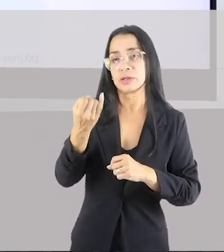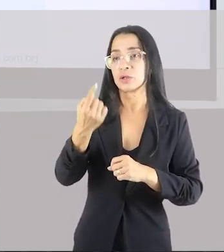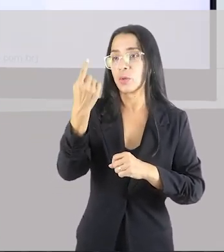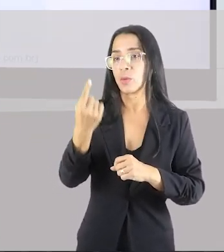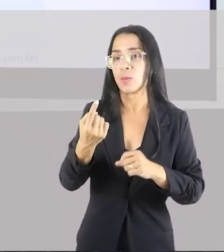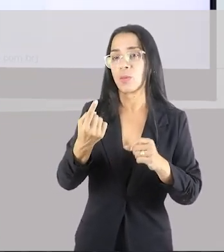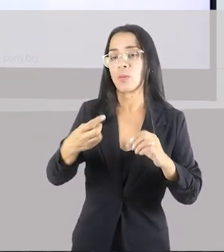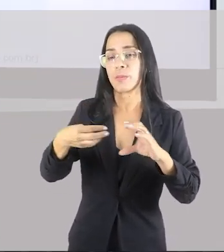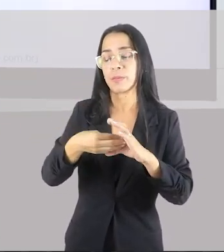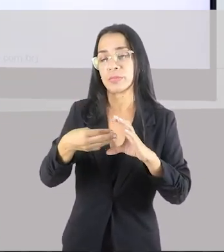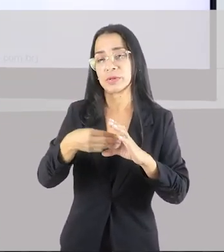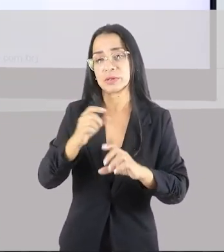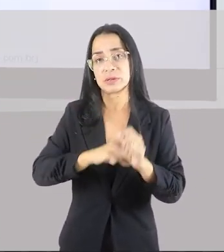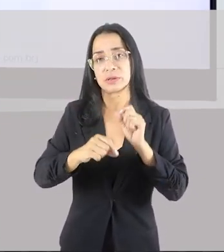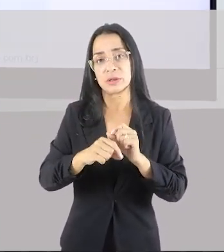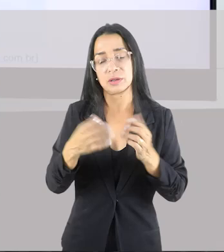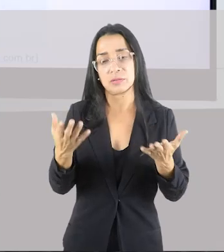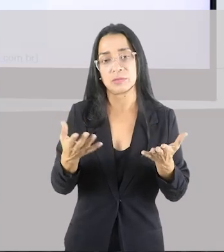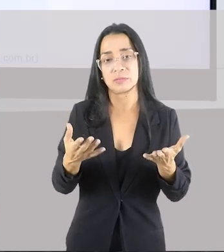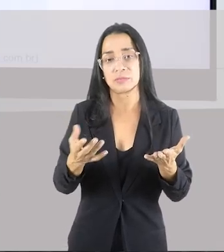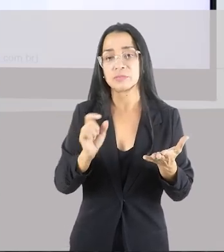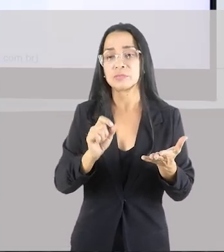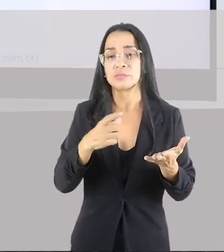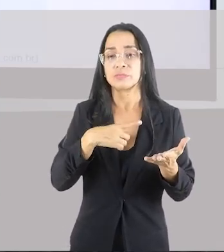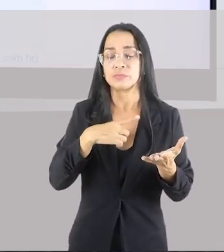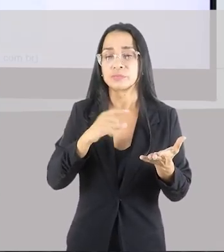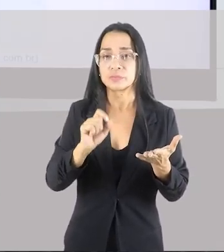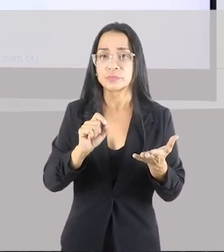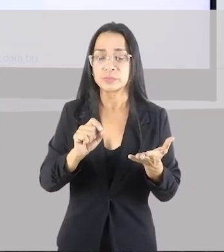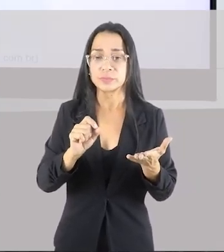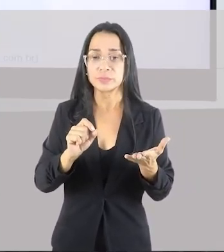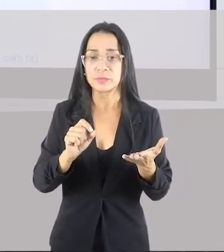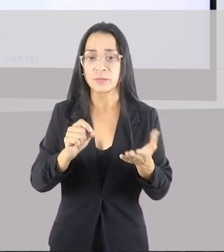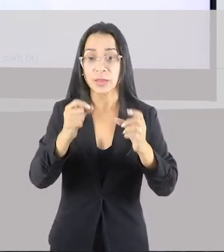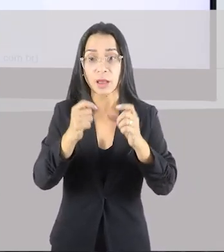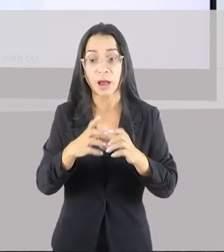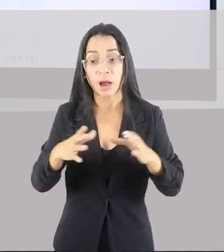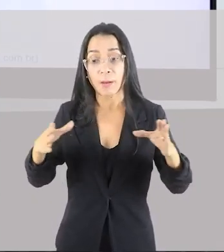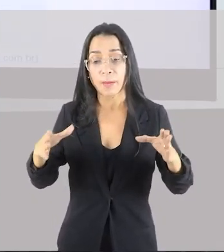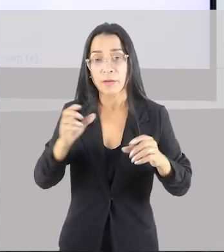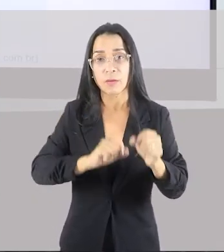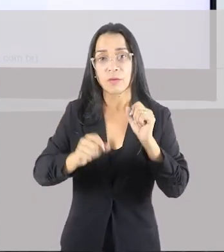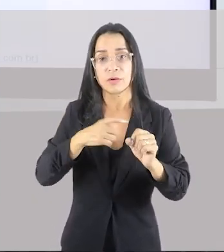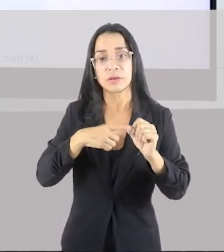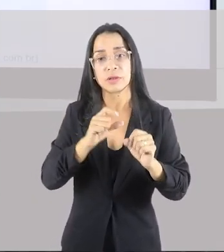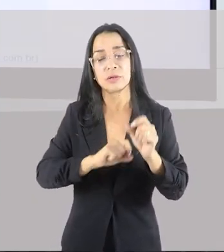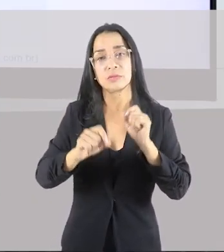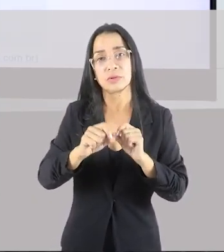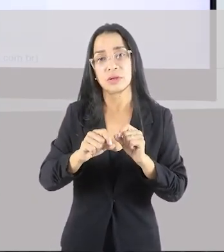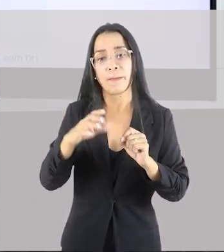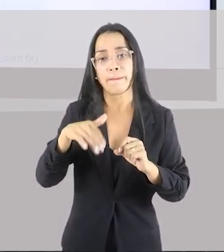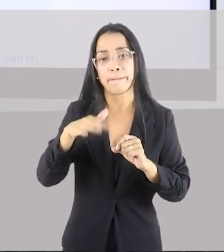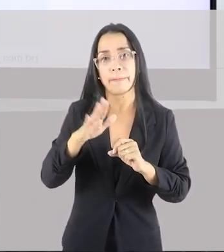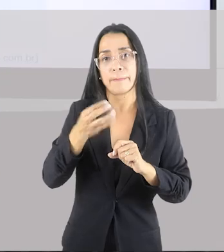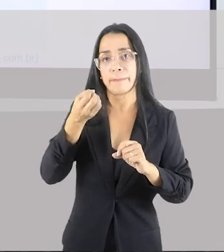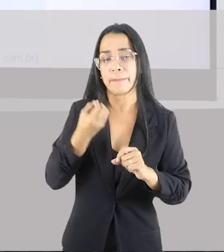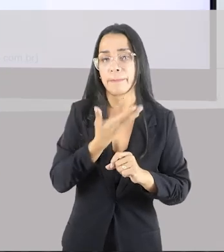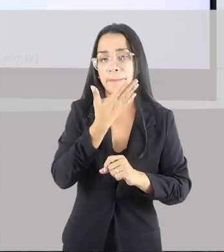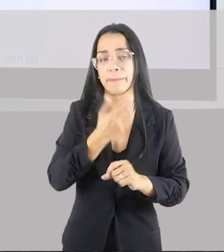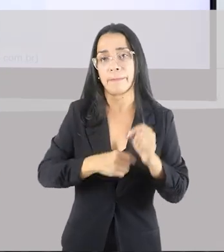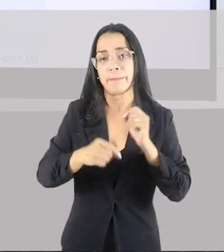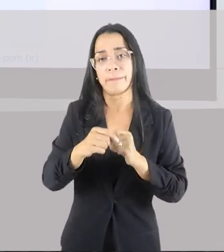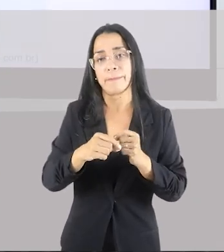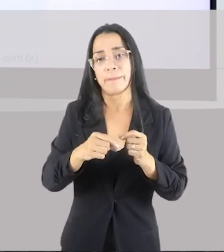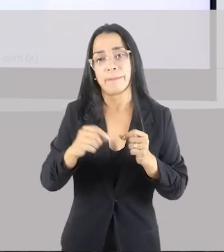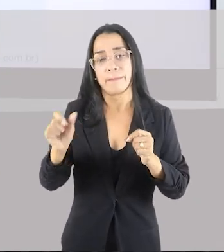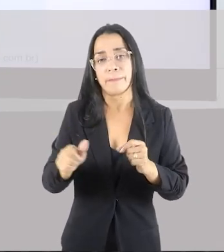ficar maior, tanto que é a maior célula, né, que a gente tem ali no nosso corpo, seria mais benéfico e